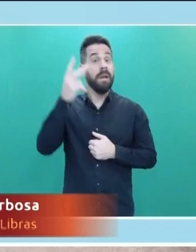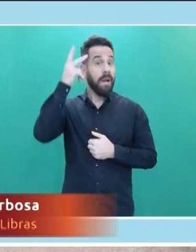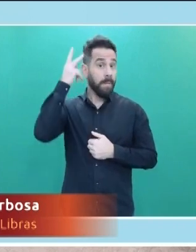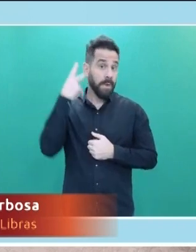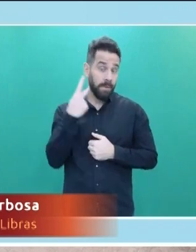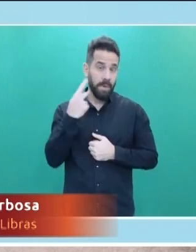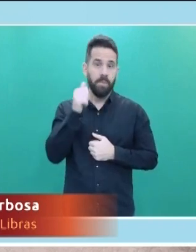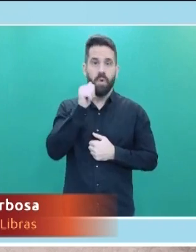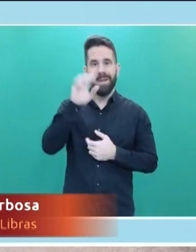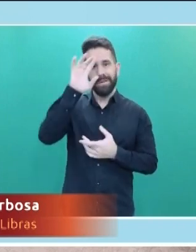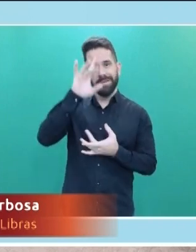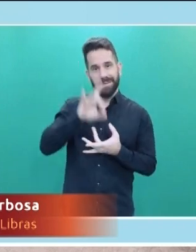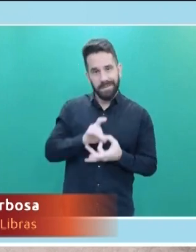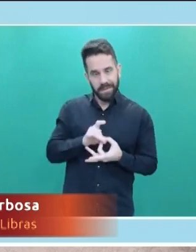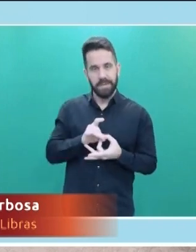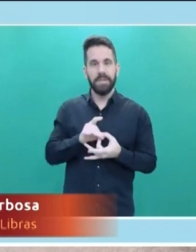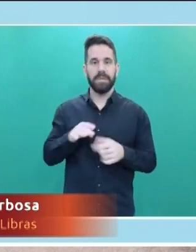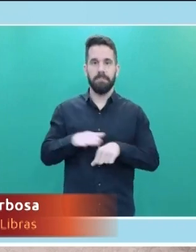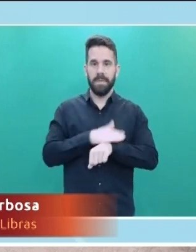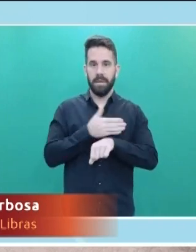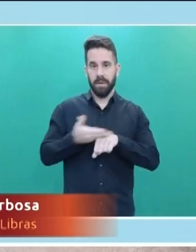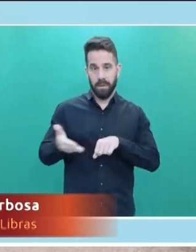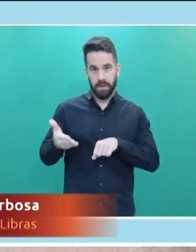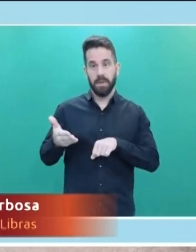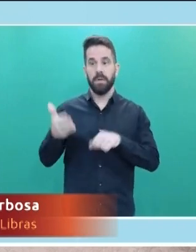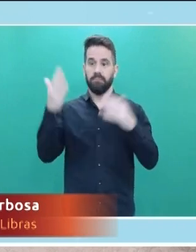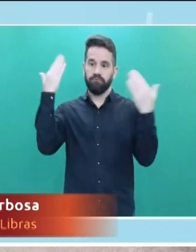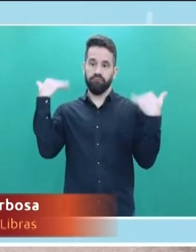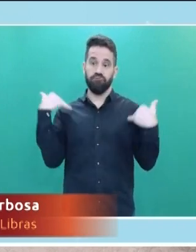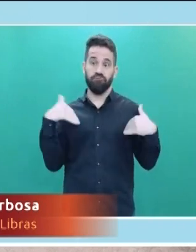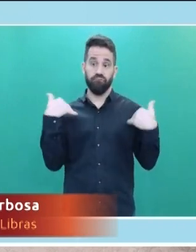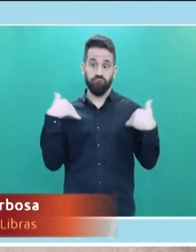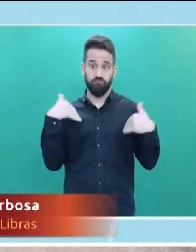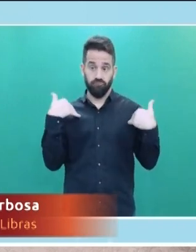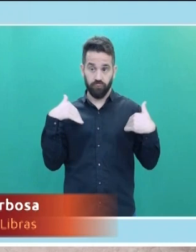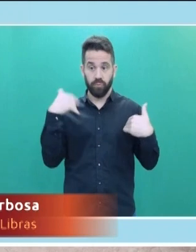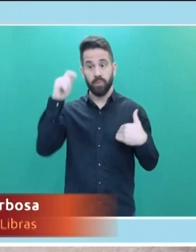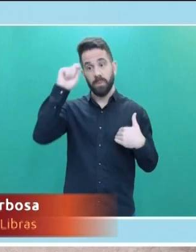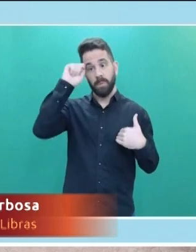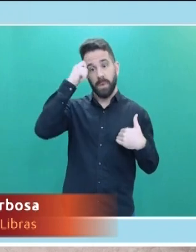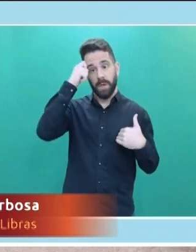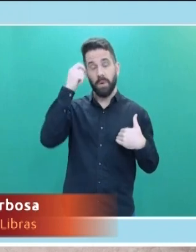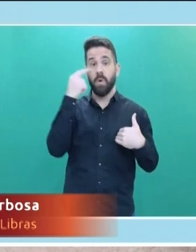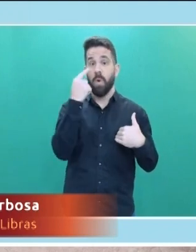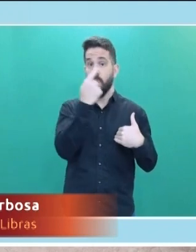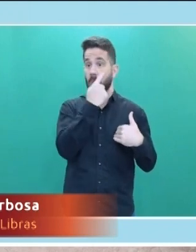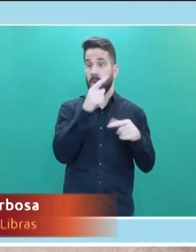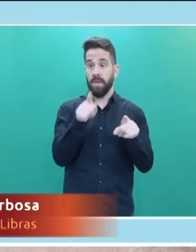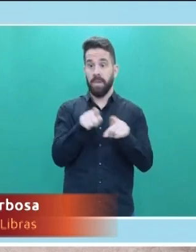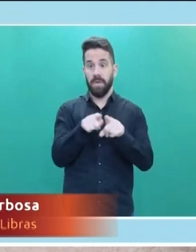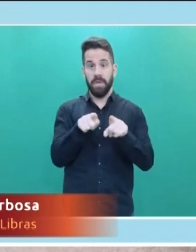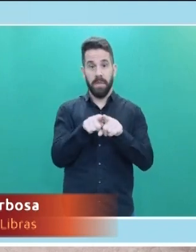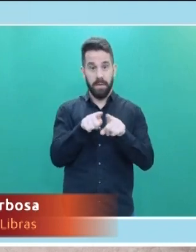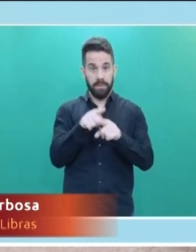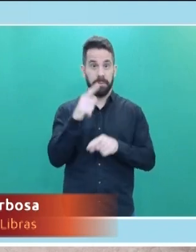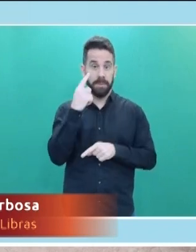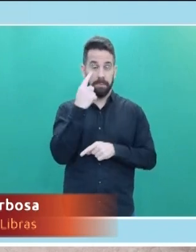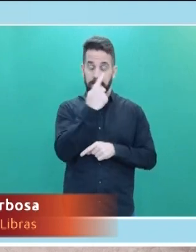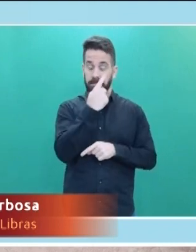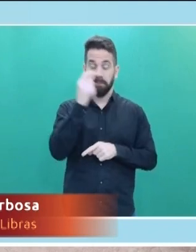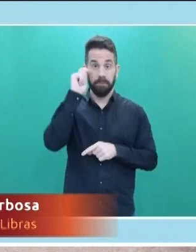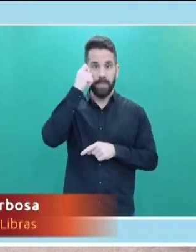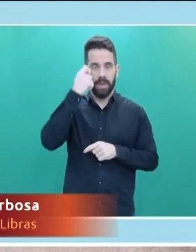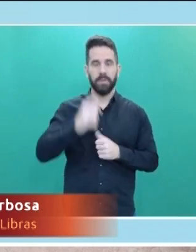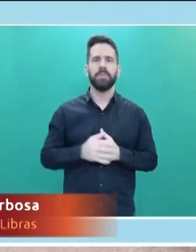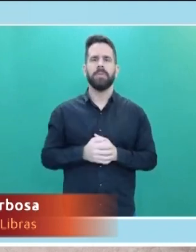pele clara, com cabelos escuros abaixo dos ombros, olhos também escuros. Hoje estou sentada na redação da TV